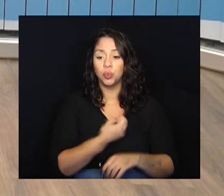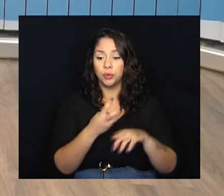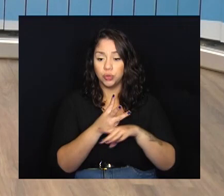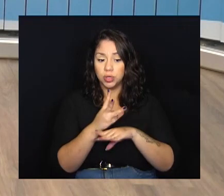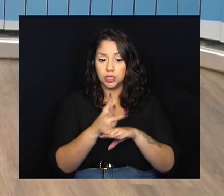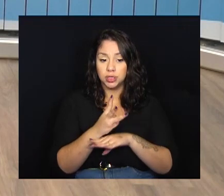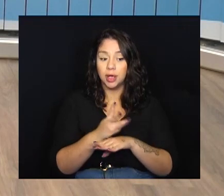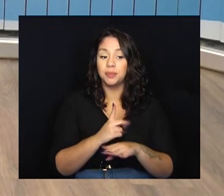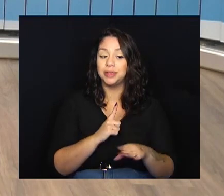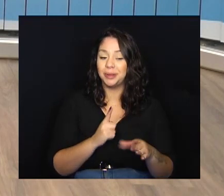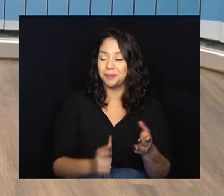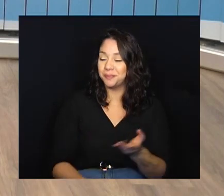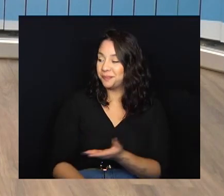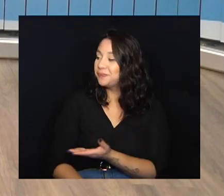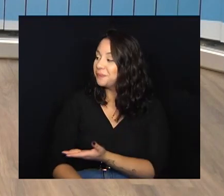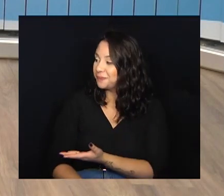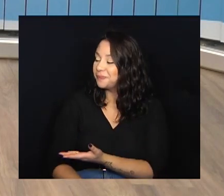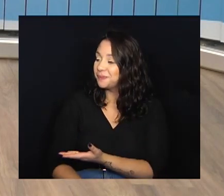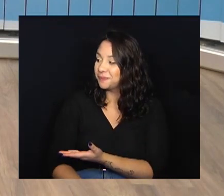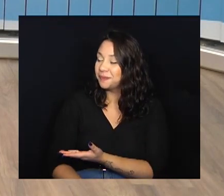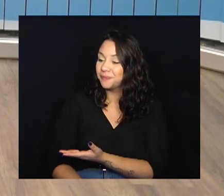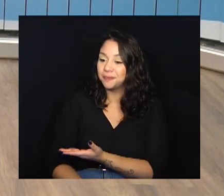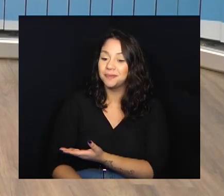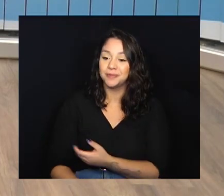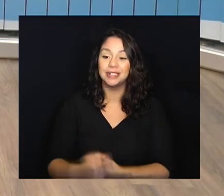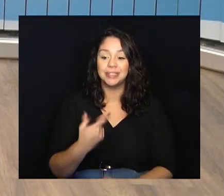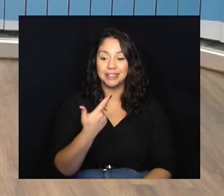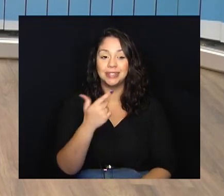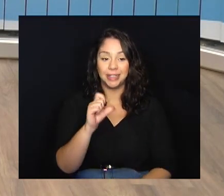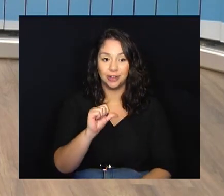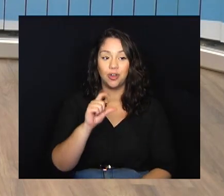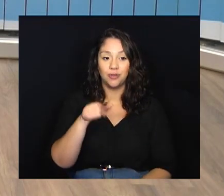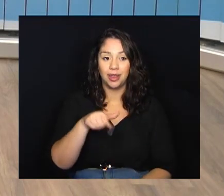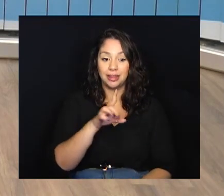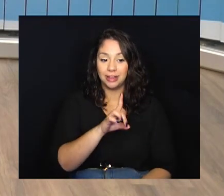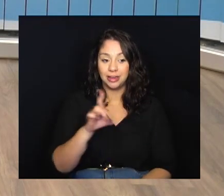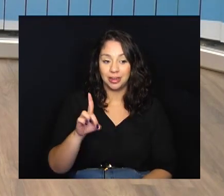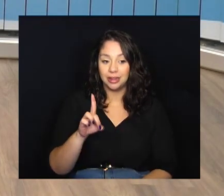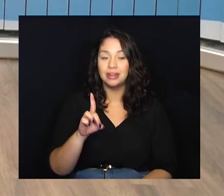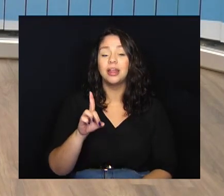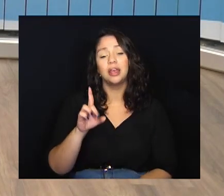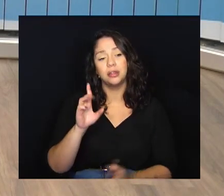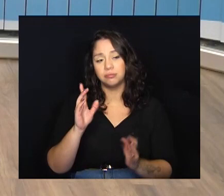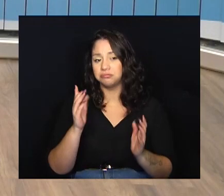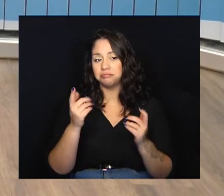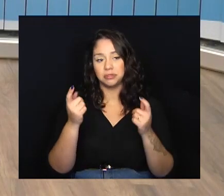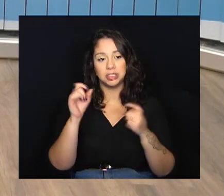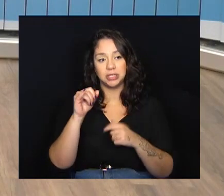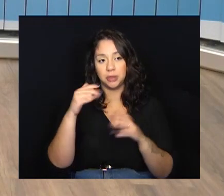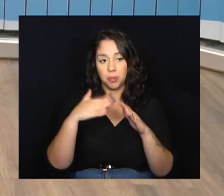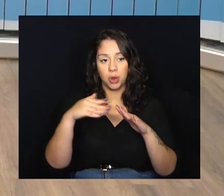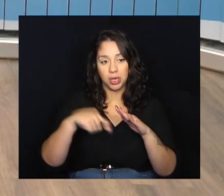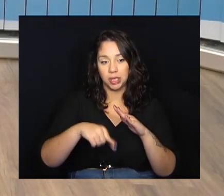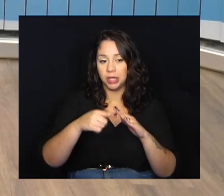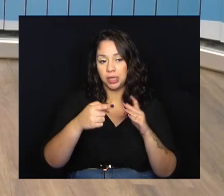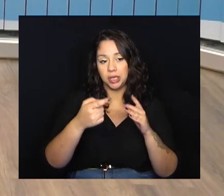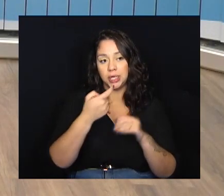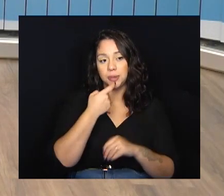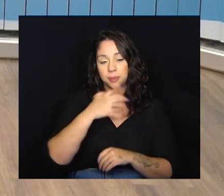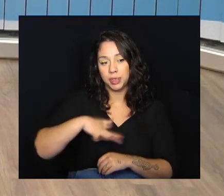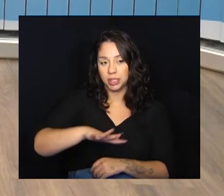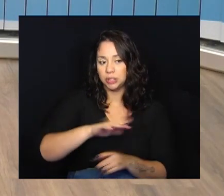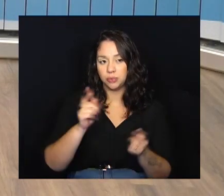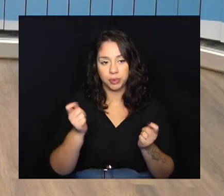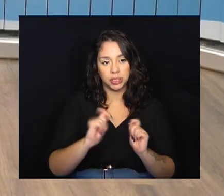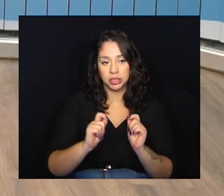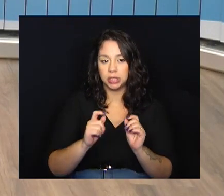está aqui embaixo da sua tela 19 é o nosso DDD 978293776 pode mandar que o Arthur